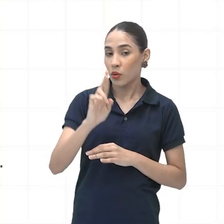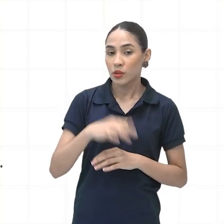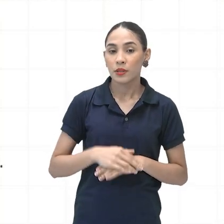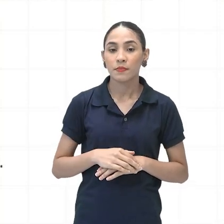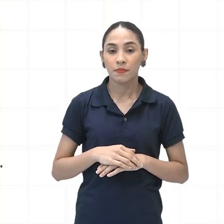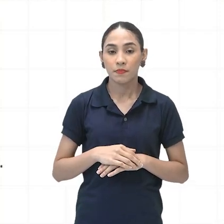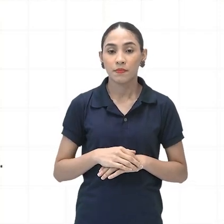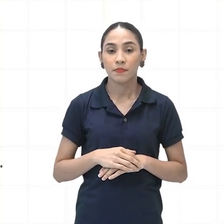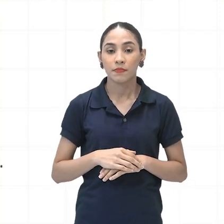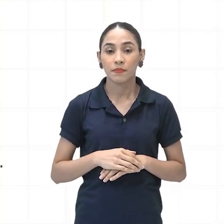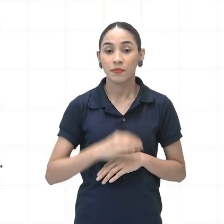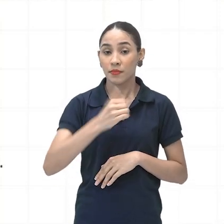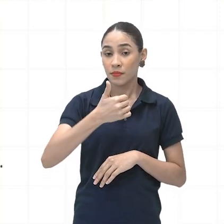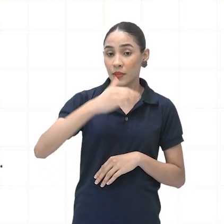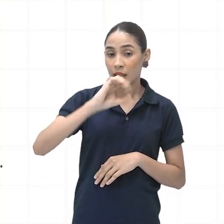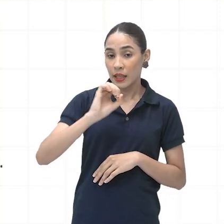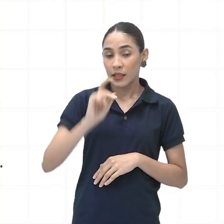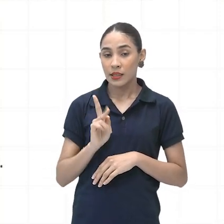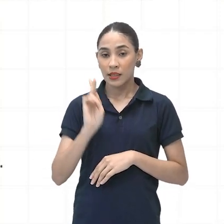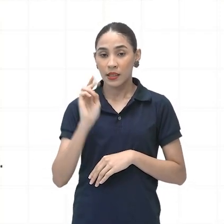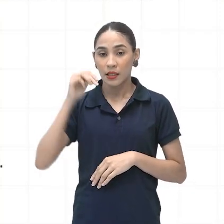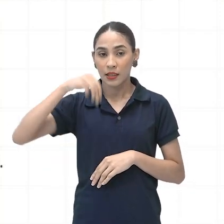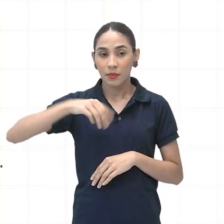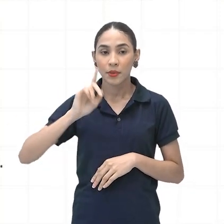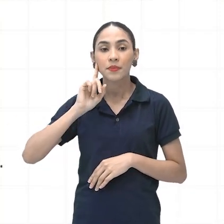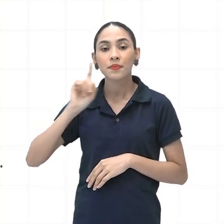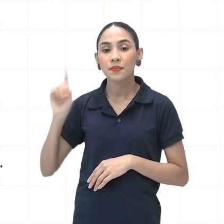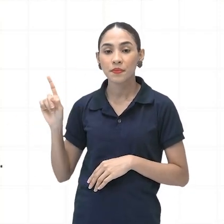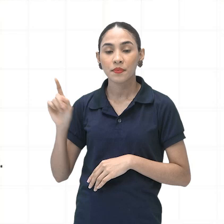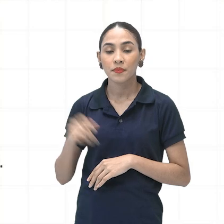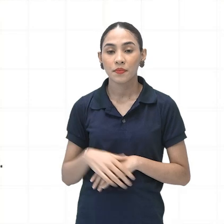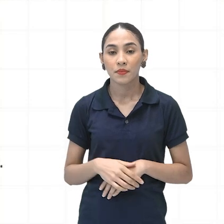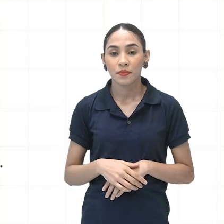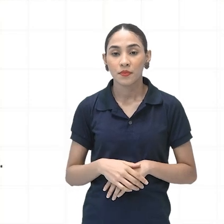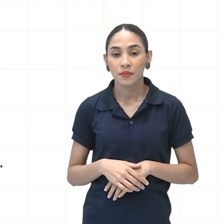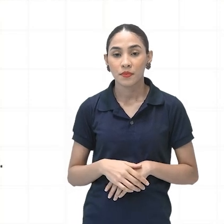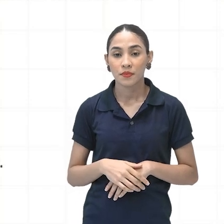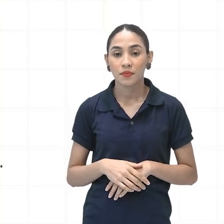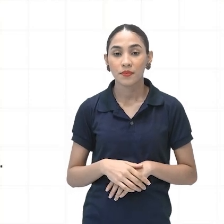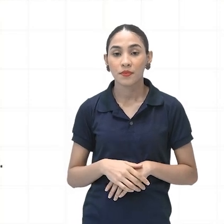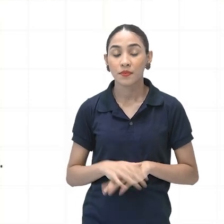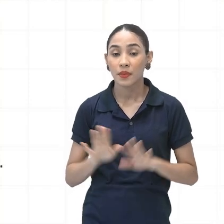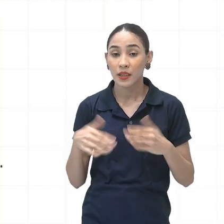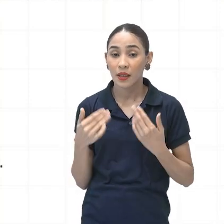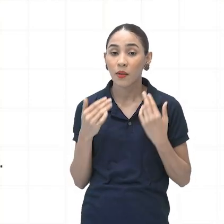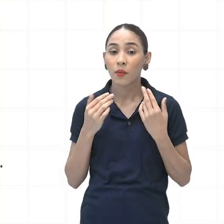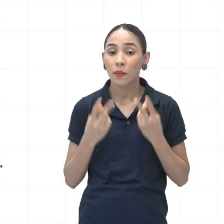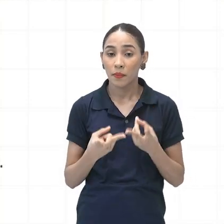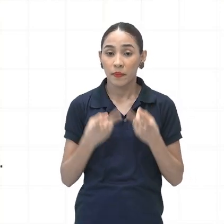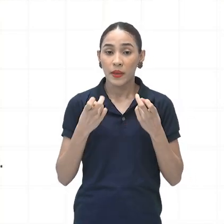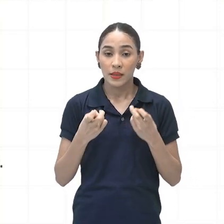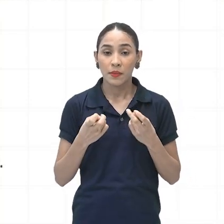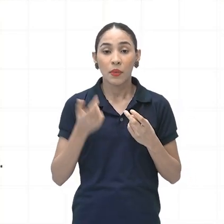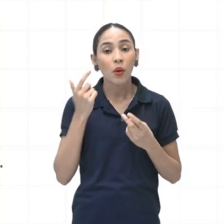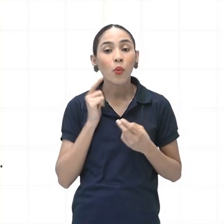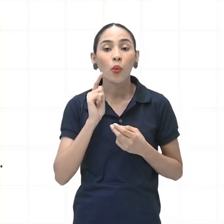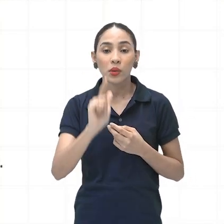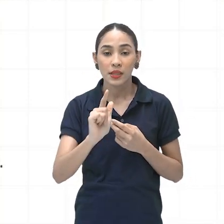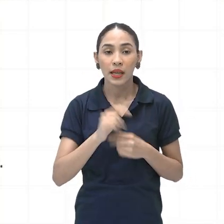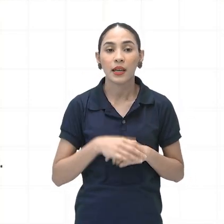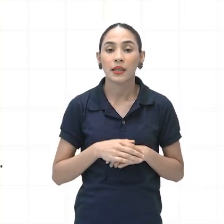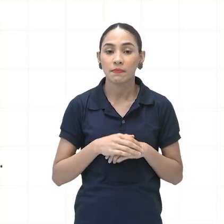mesma medida de uma hipotenusa nessa situação, que é de 10 quilômetros. Então, veja que a gente